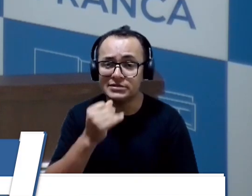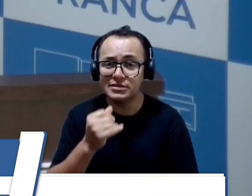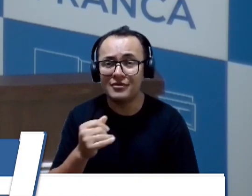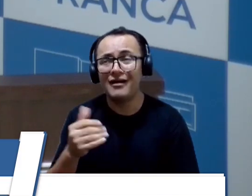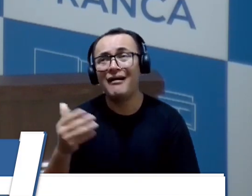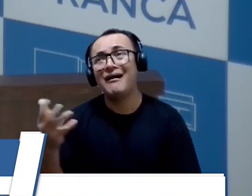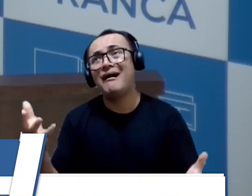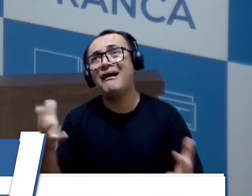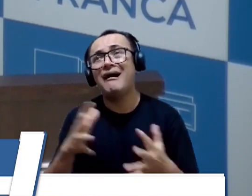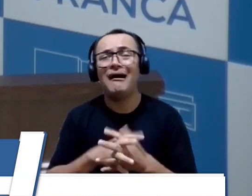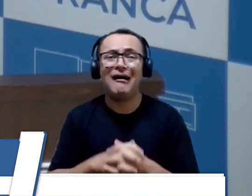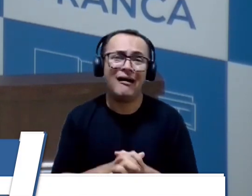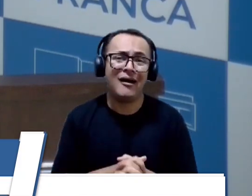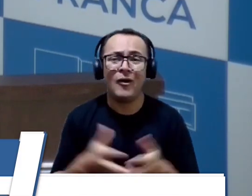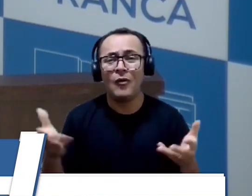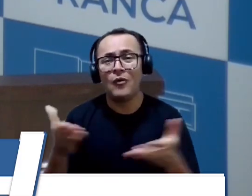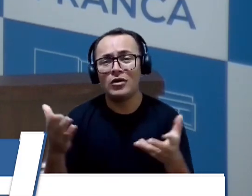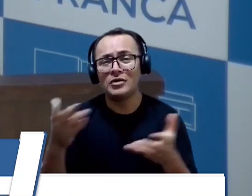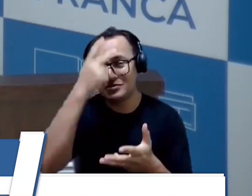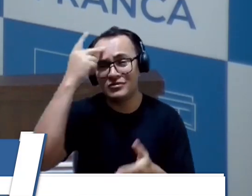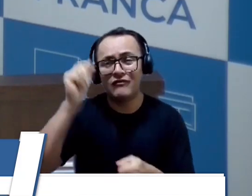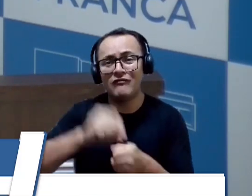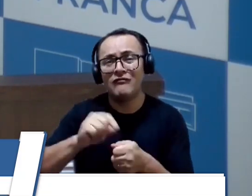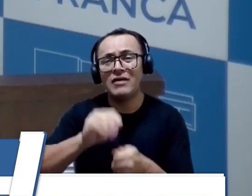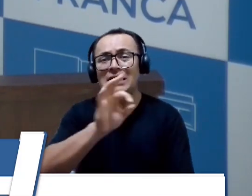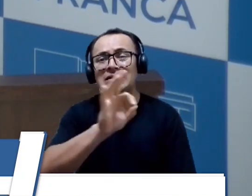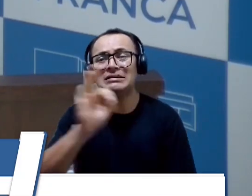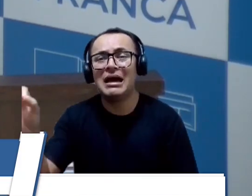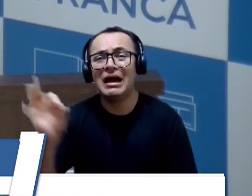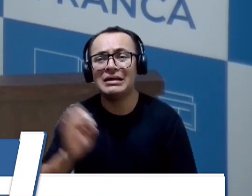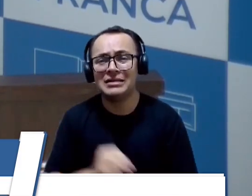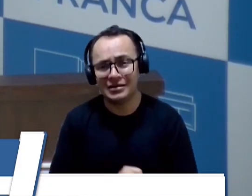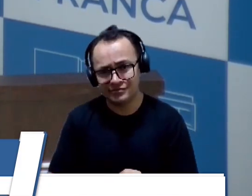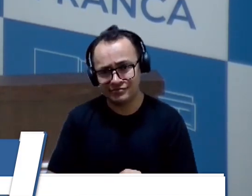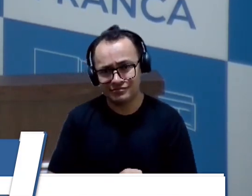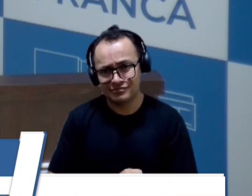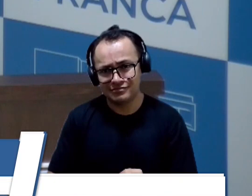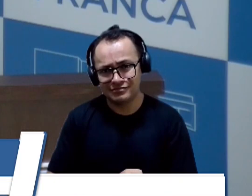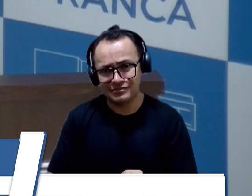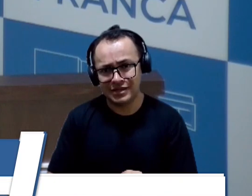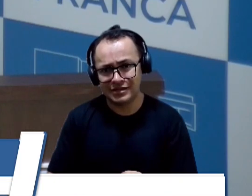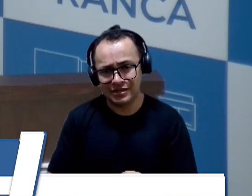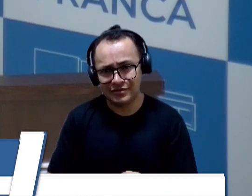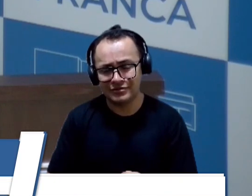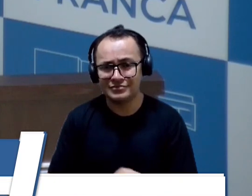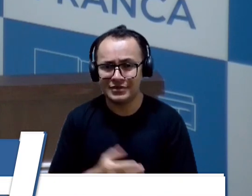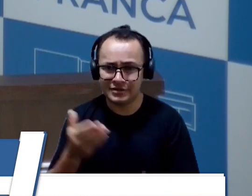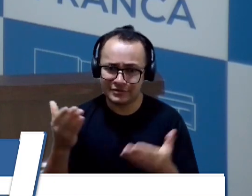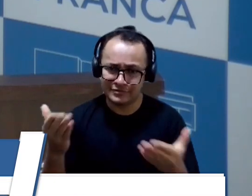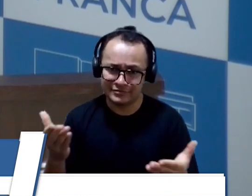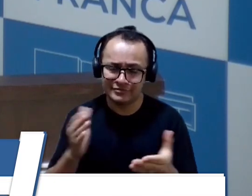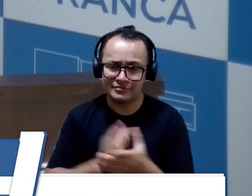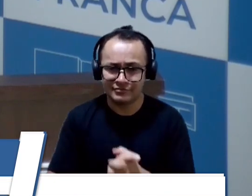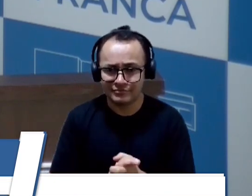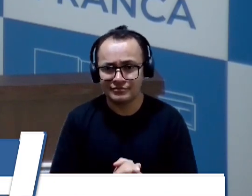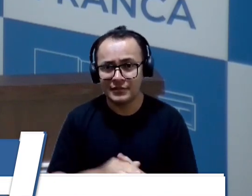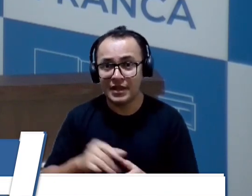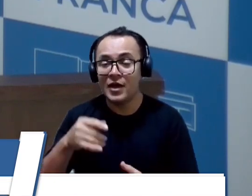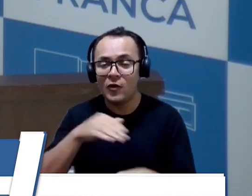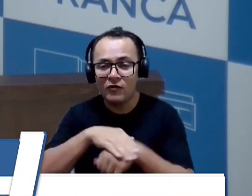o pessoal não faz nada. Às vezes a pessoa até pensa que quando, como o vereador Gilson Pesado falou